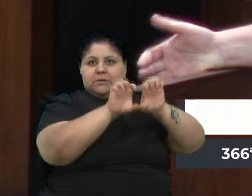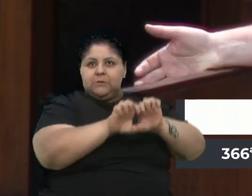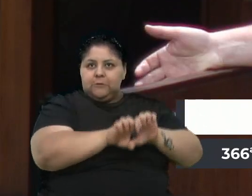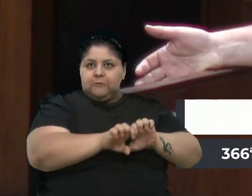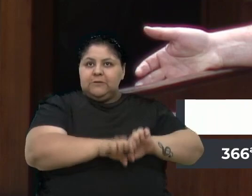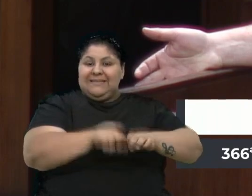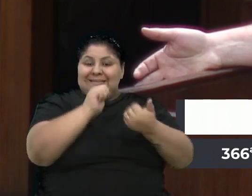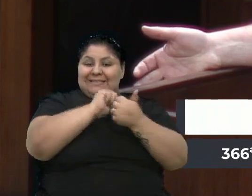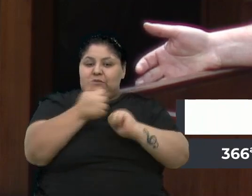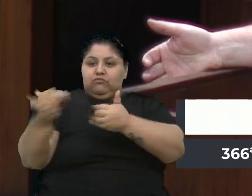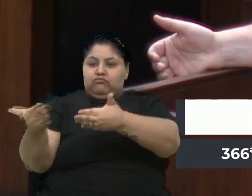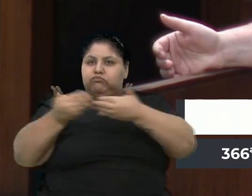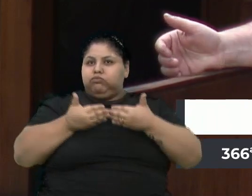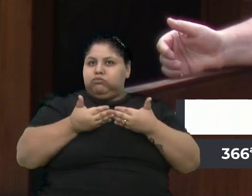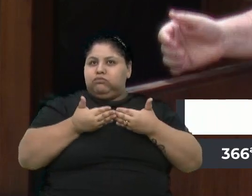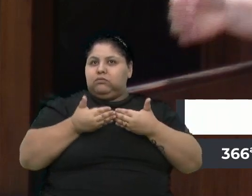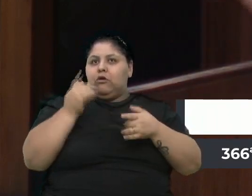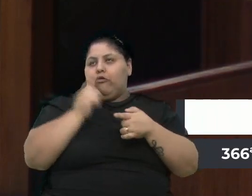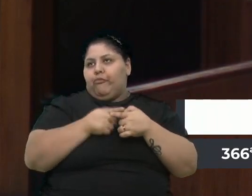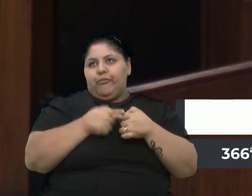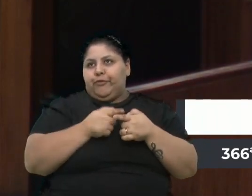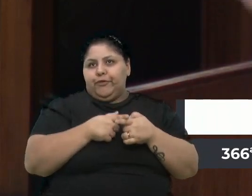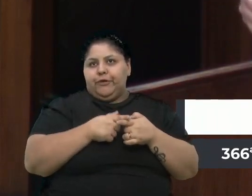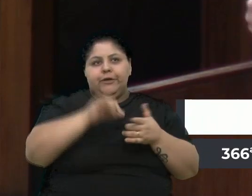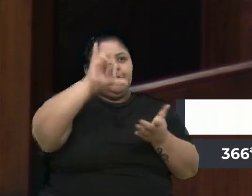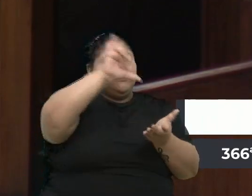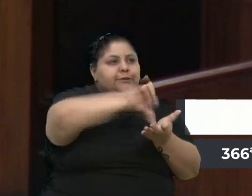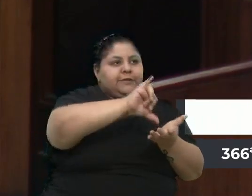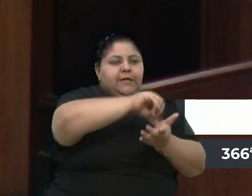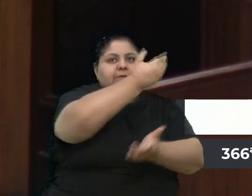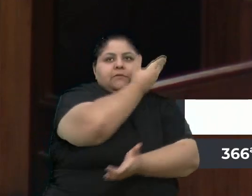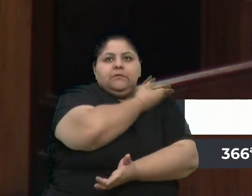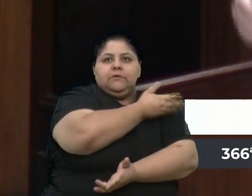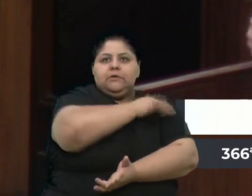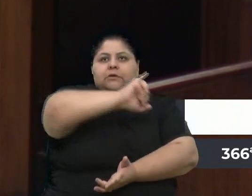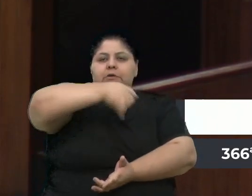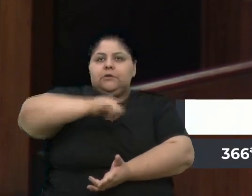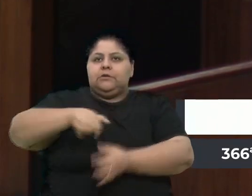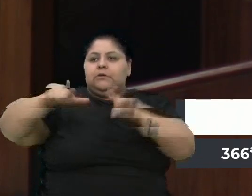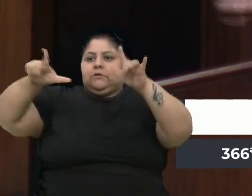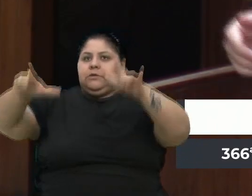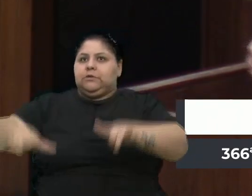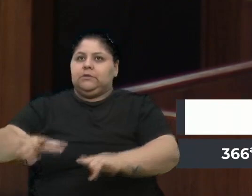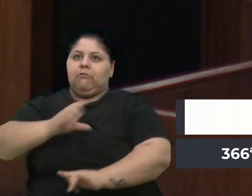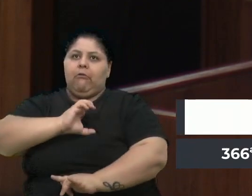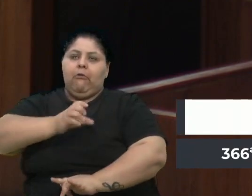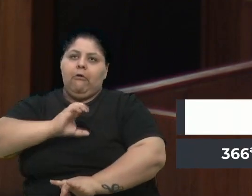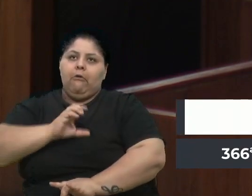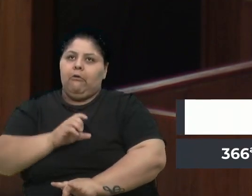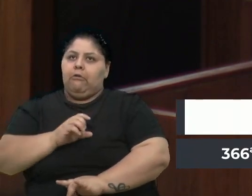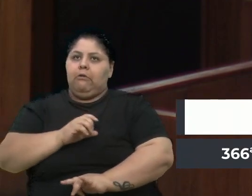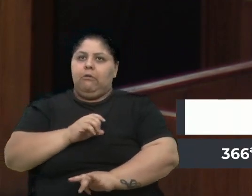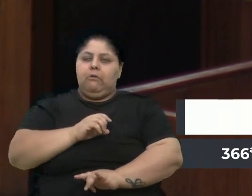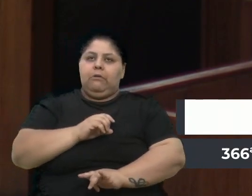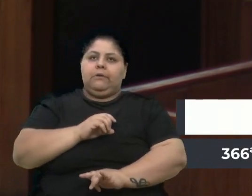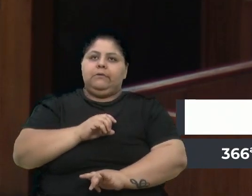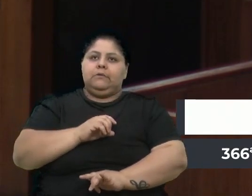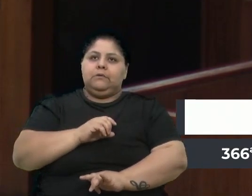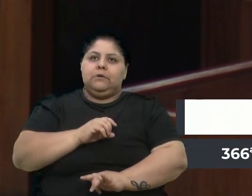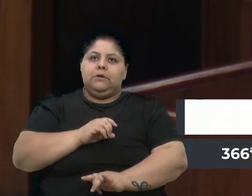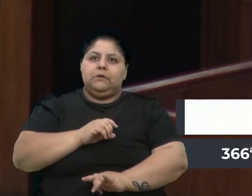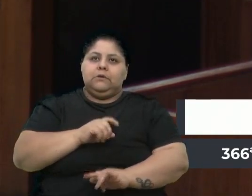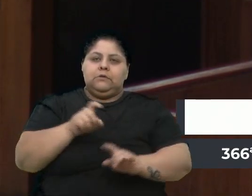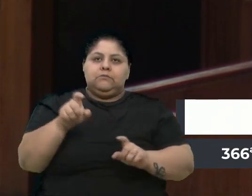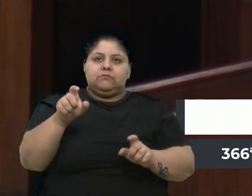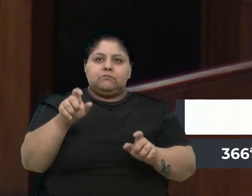esportiva para receber, porque tem centro de treinamento do Juventude, tem o estádio do Caxias, tem o estádio do Juventude, tem o Laboratório de